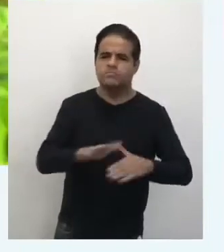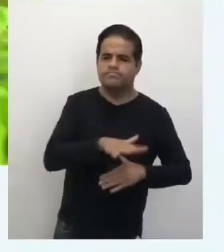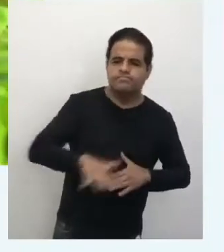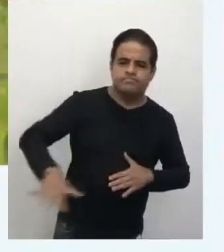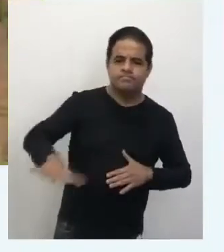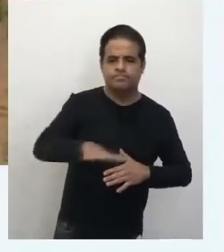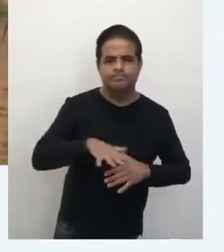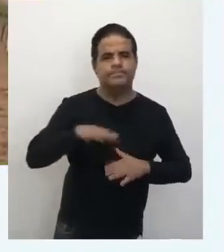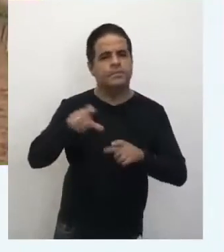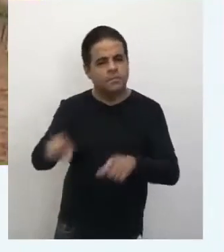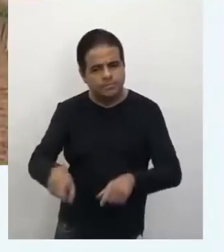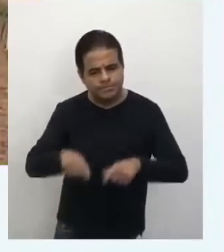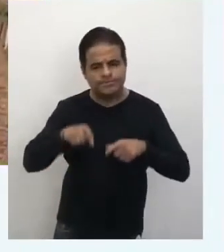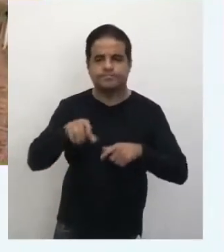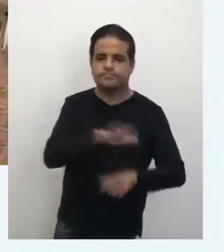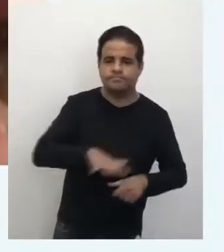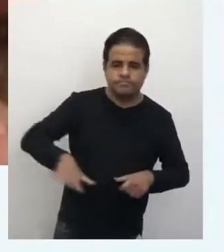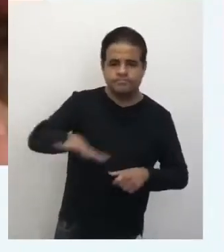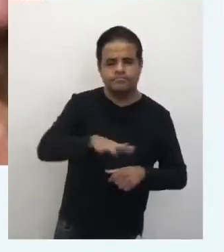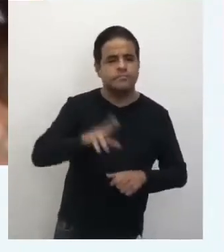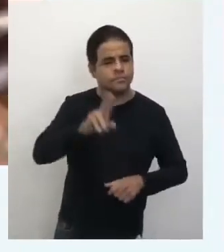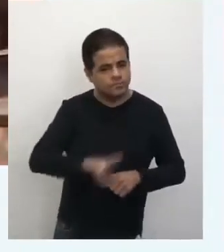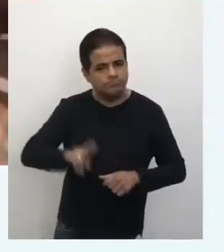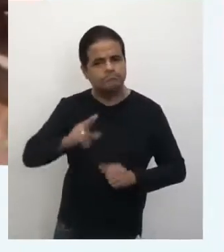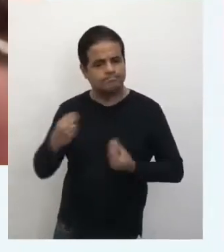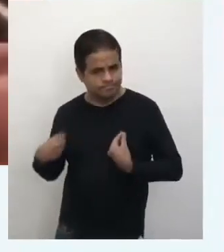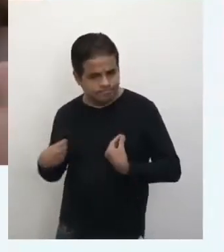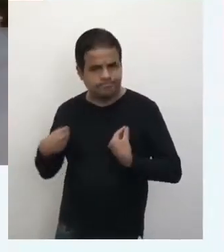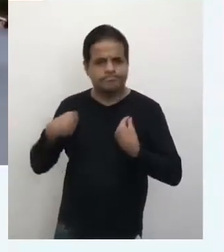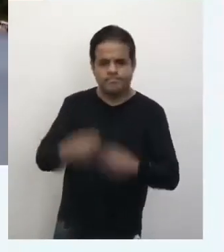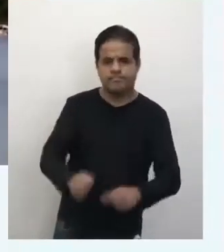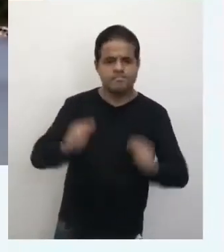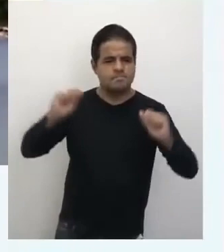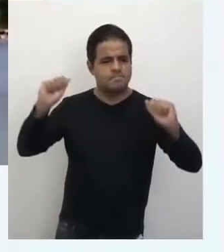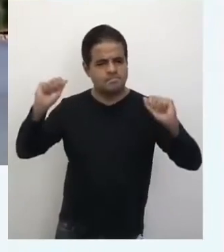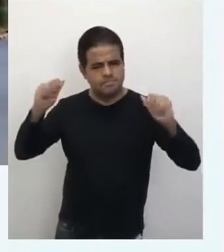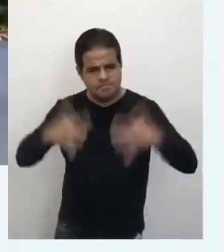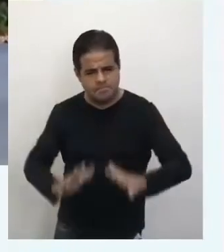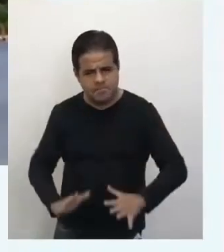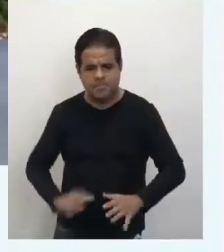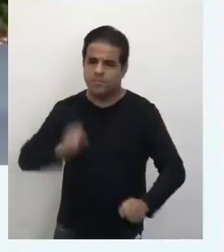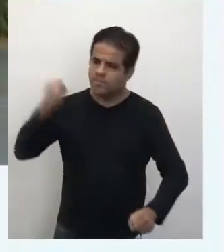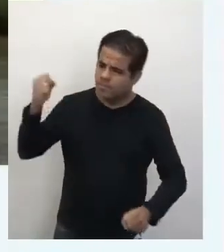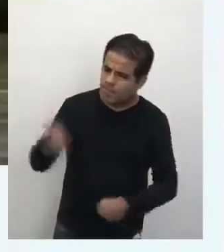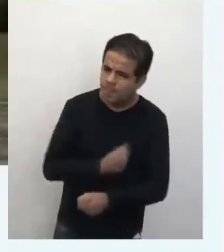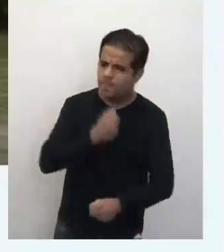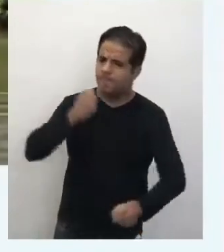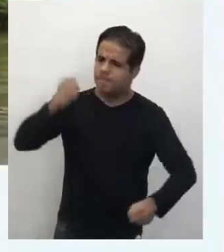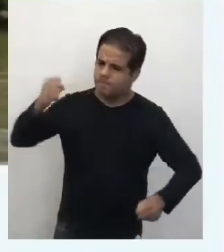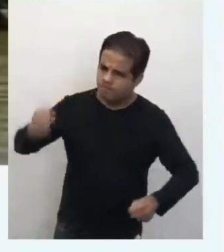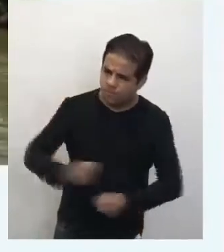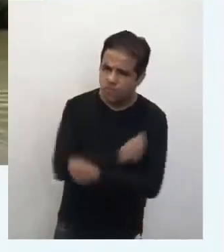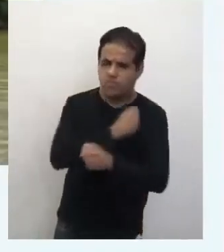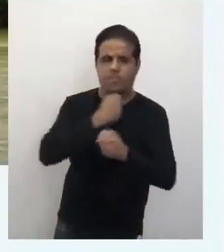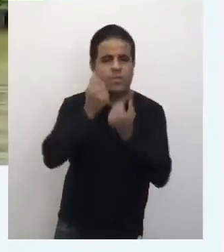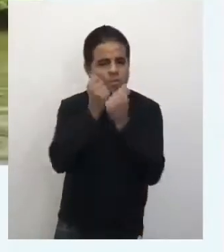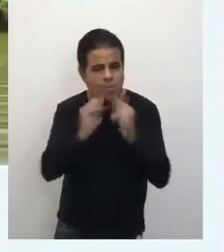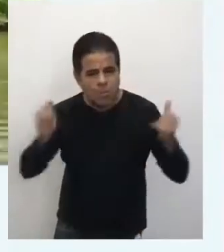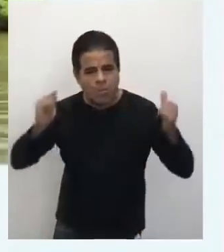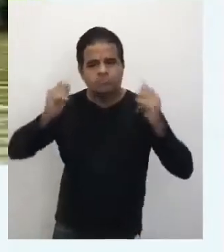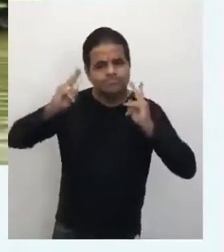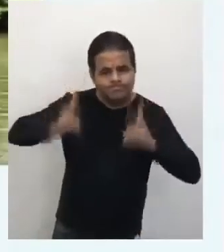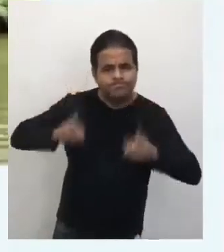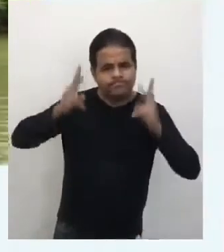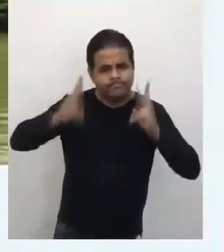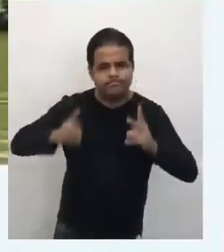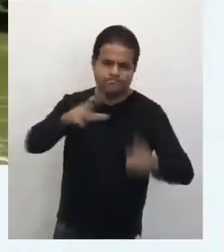sendo cultivada e será utilizada para recompor a mata degradada. Pelo plano de construção da usina, a Norte Energia terá de manter ao